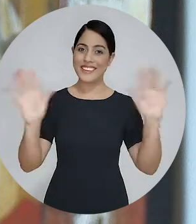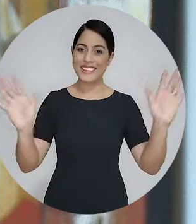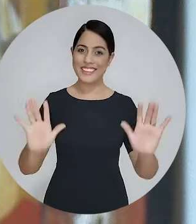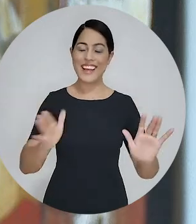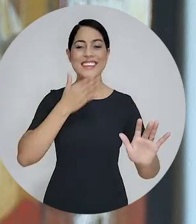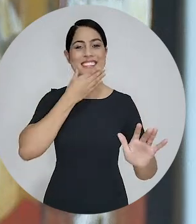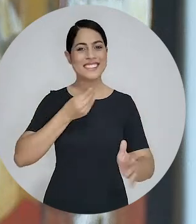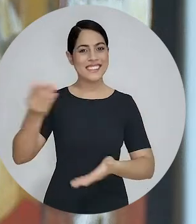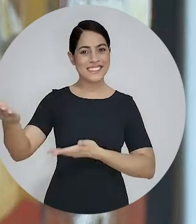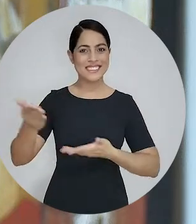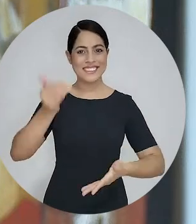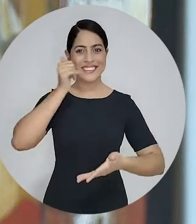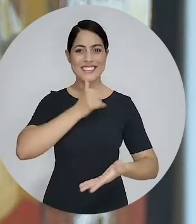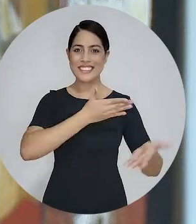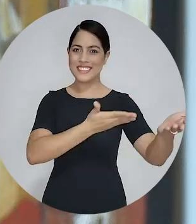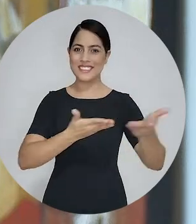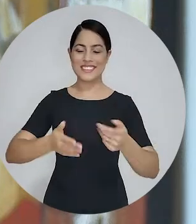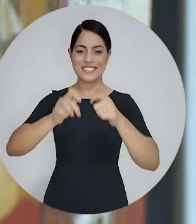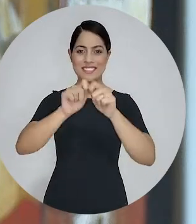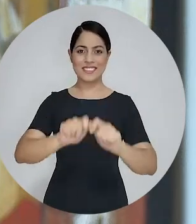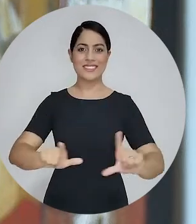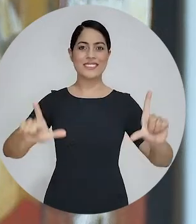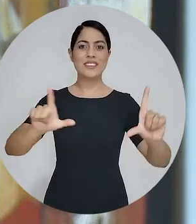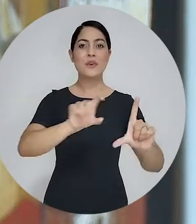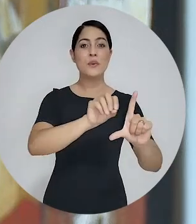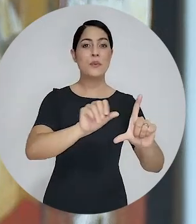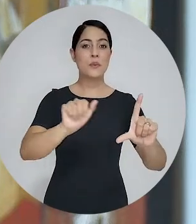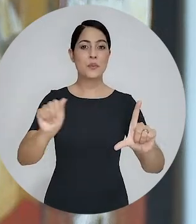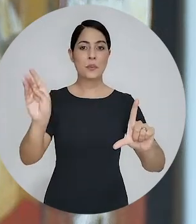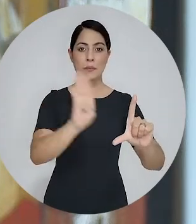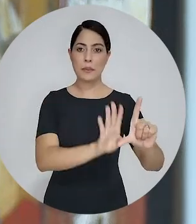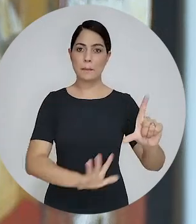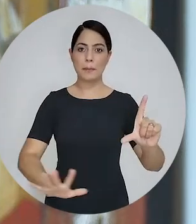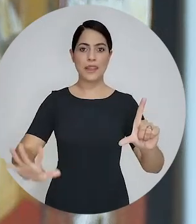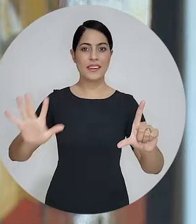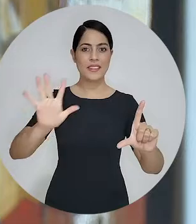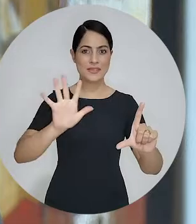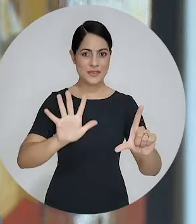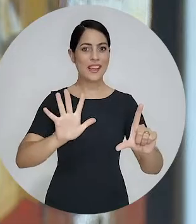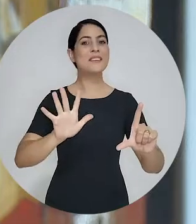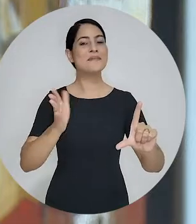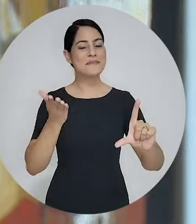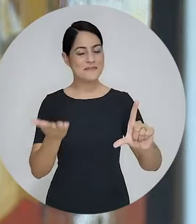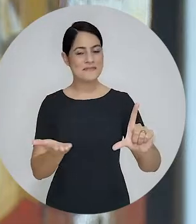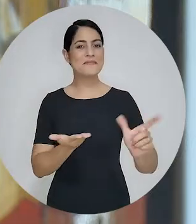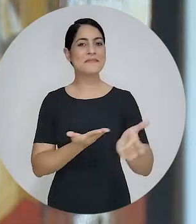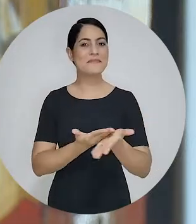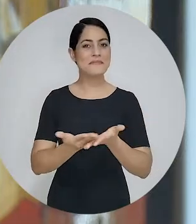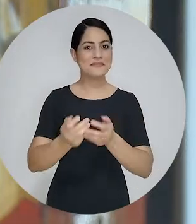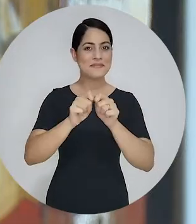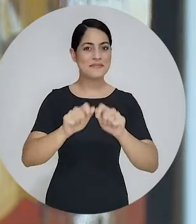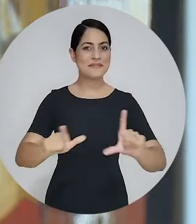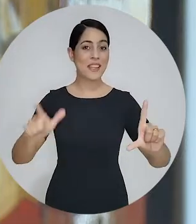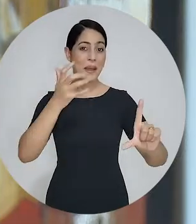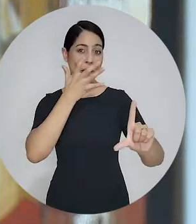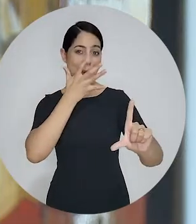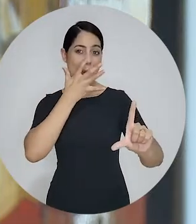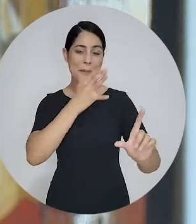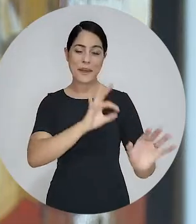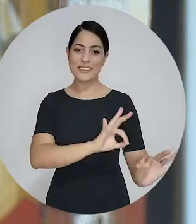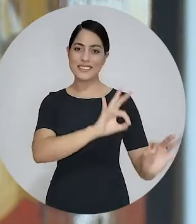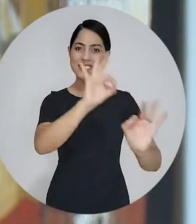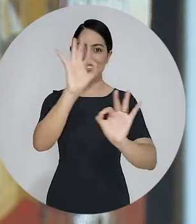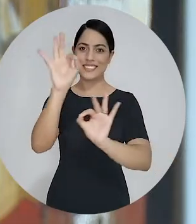Olá, seja bem-vindo, seja bem-vinda. Começa agora mais uma edição do programa OAB Nacional. Fique com a